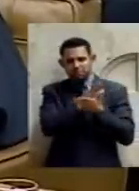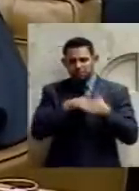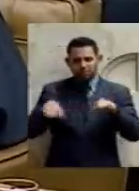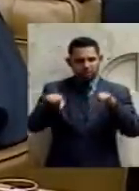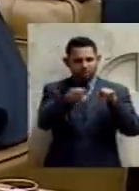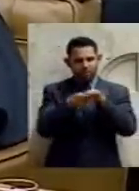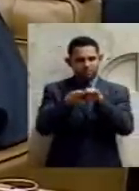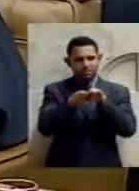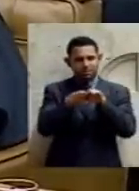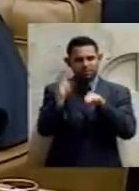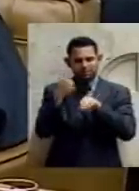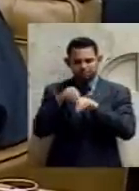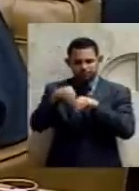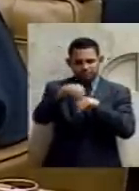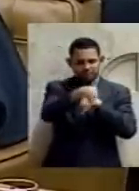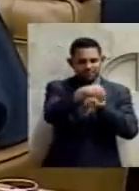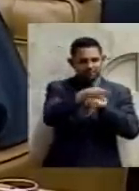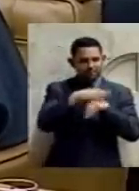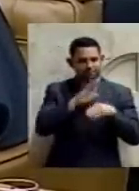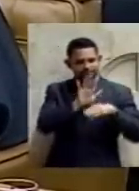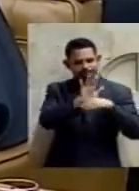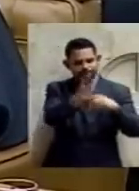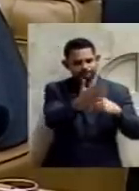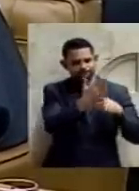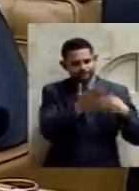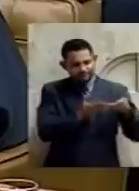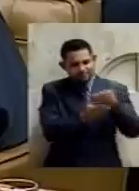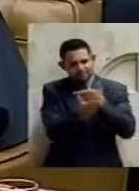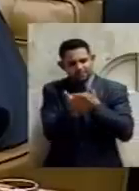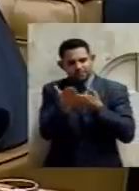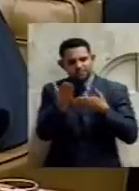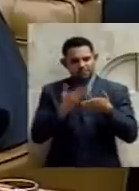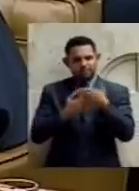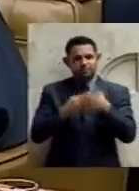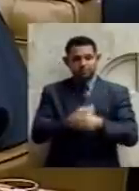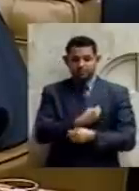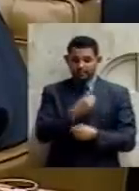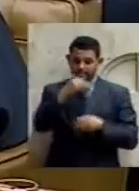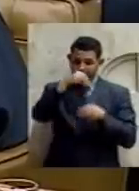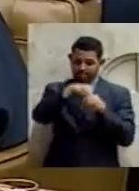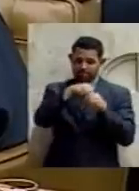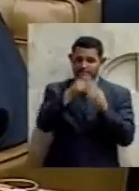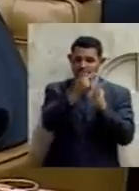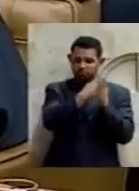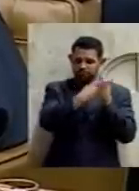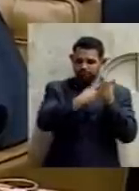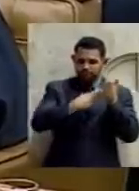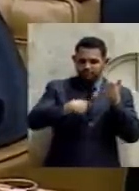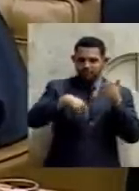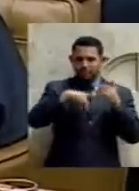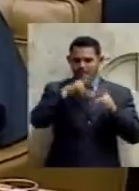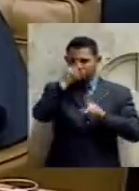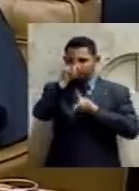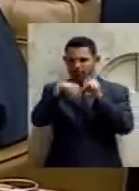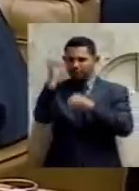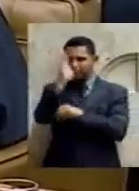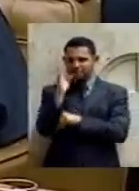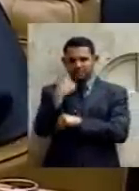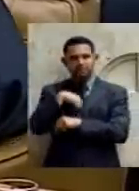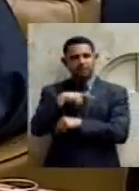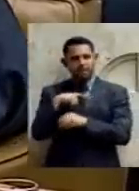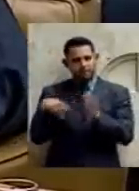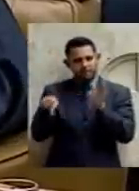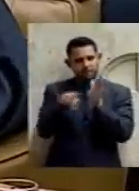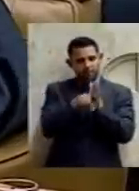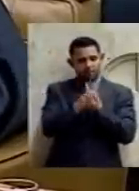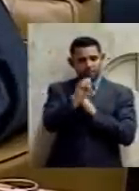igualdade e a difusão da fraternidade. No desenho institucional traçado pelo Constituinte, cabe ao